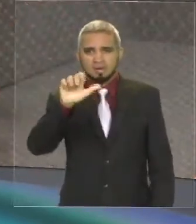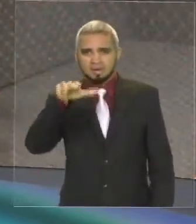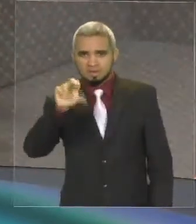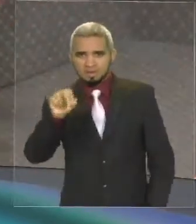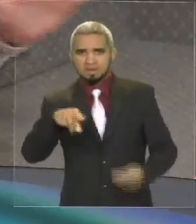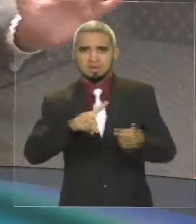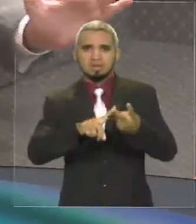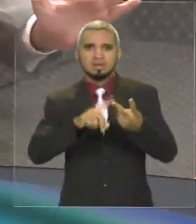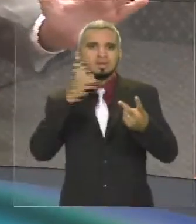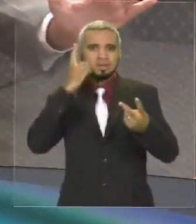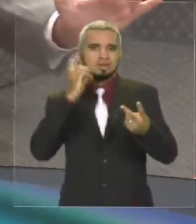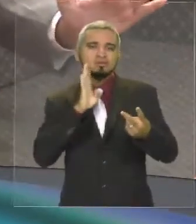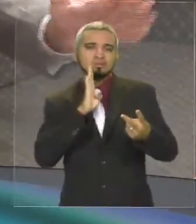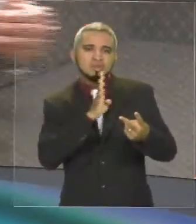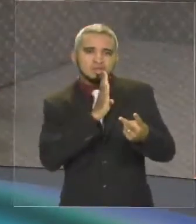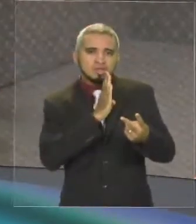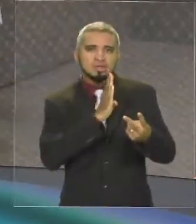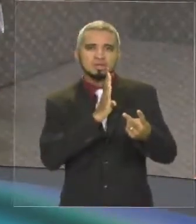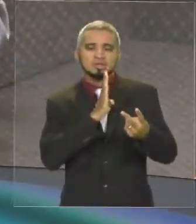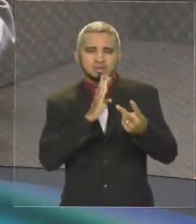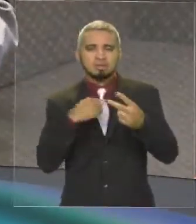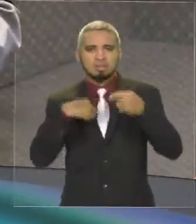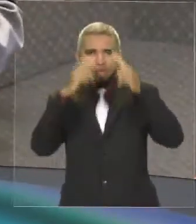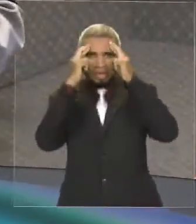posição deles, divirjo em alguns momentos, mas